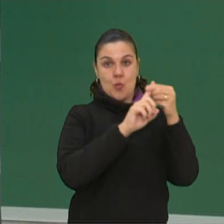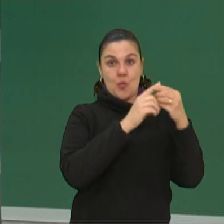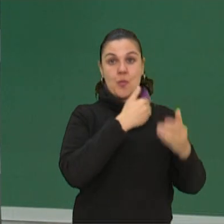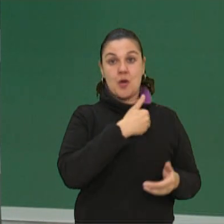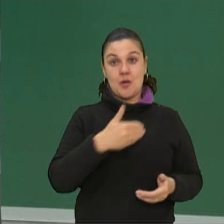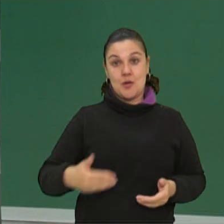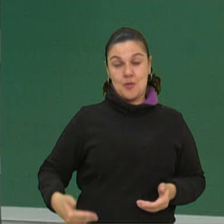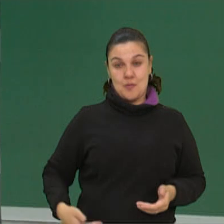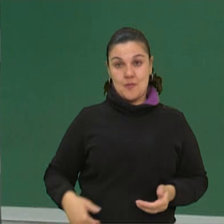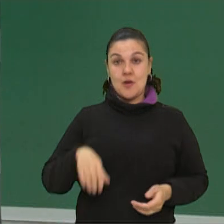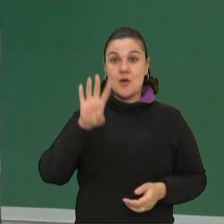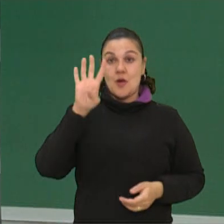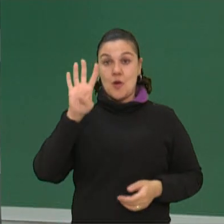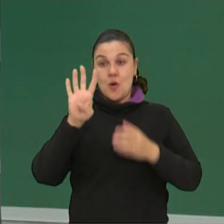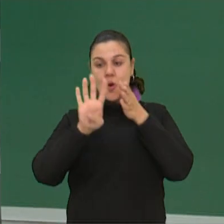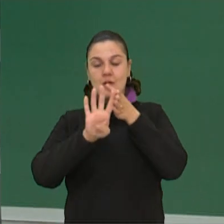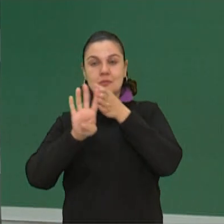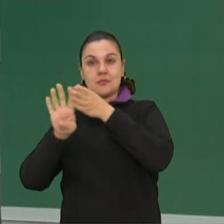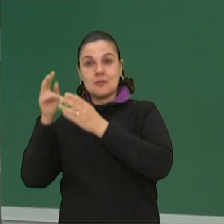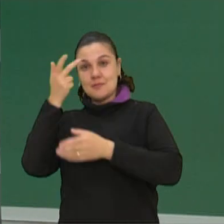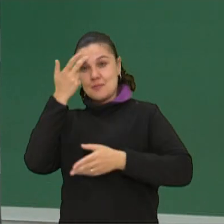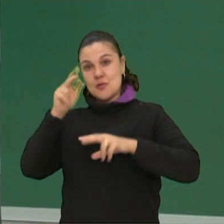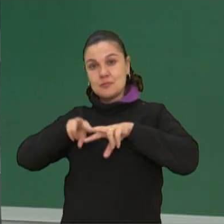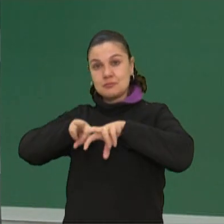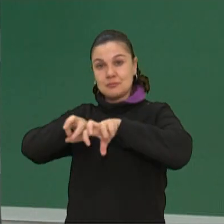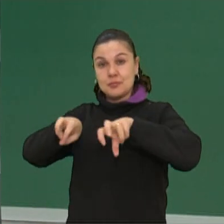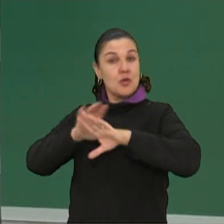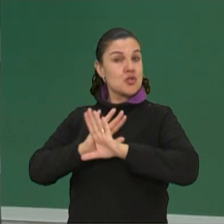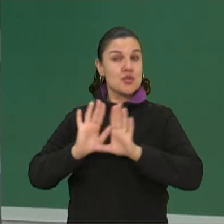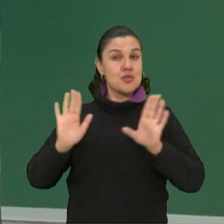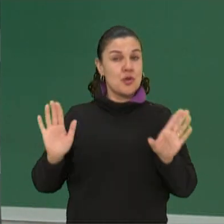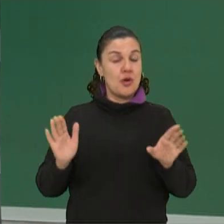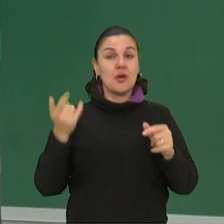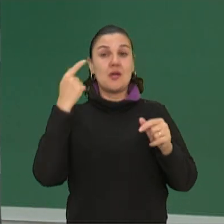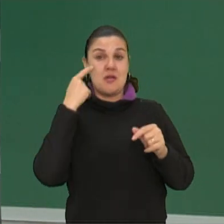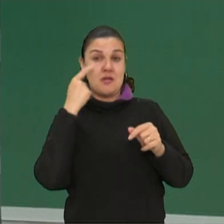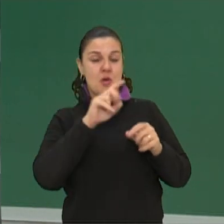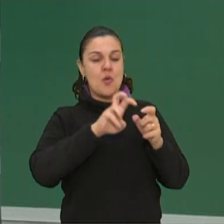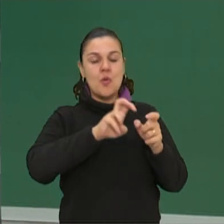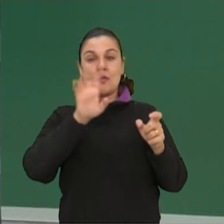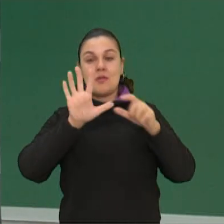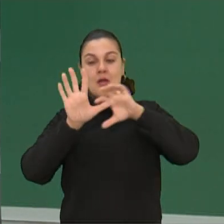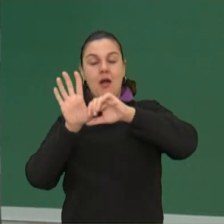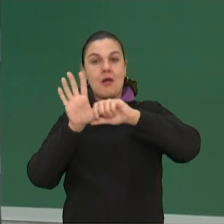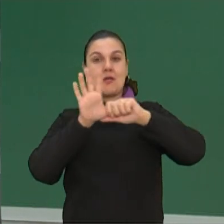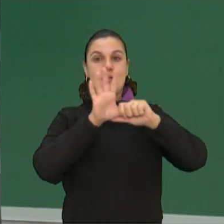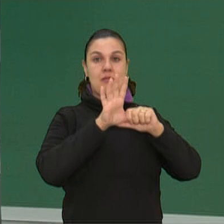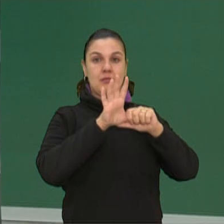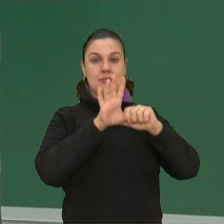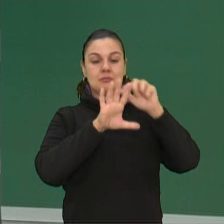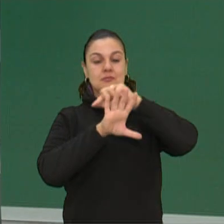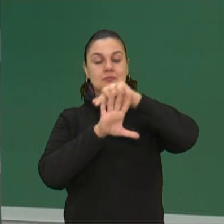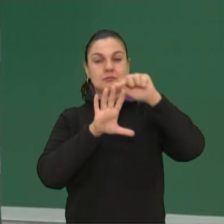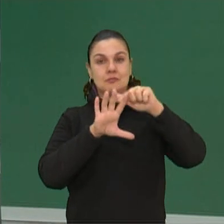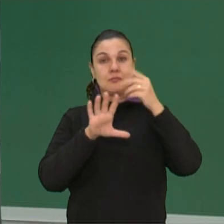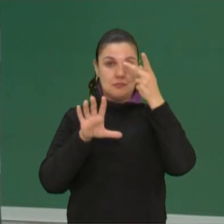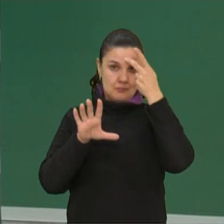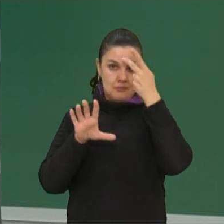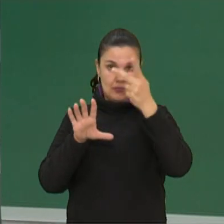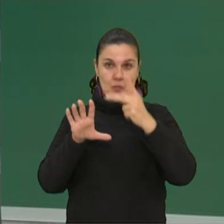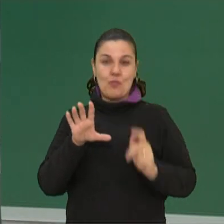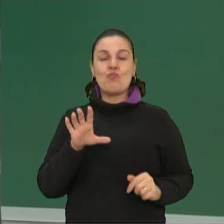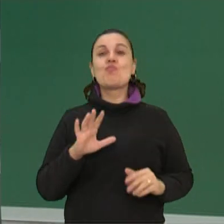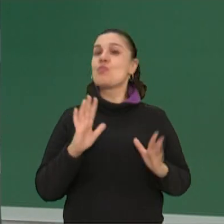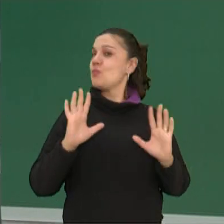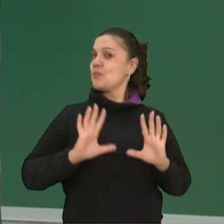outras 4 para o minerador. Então é isso. A quinta parte, divide em 5, uma é do governo. Quinto,